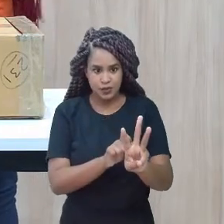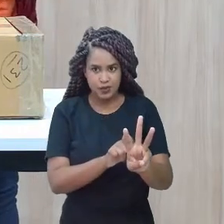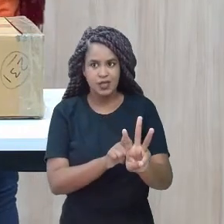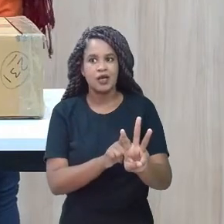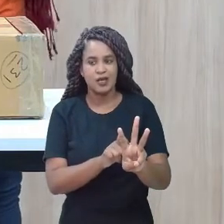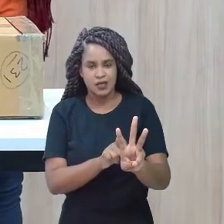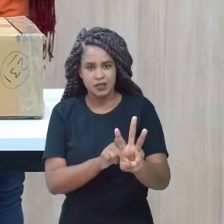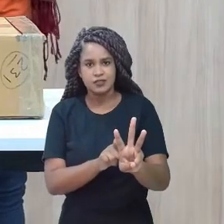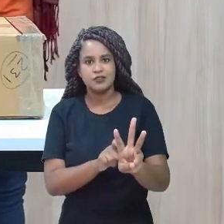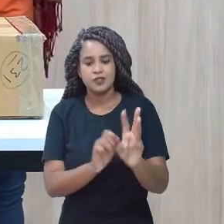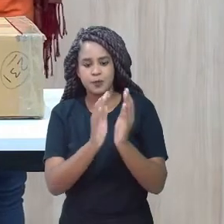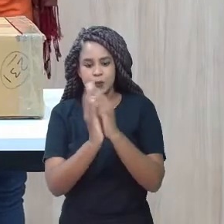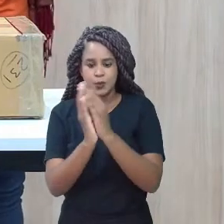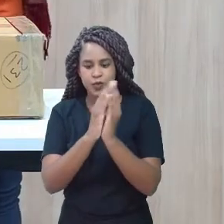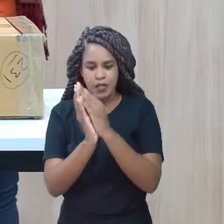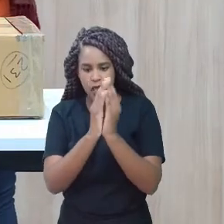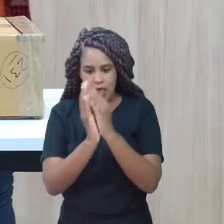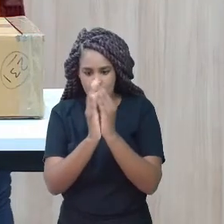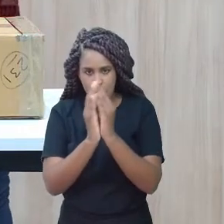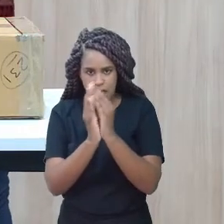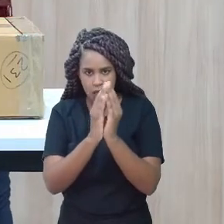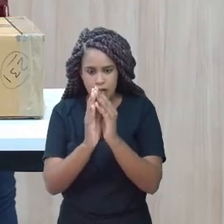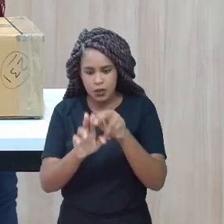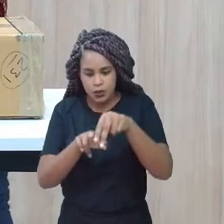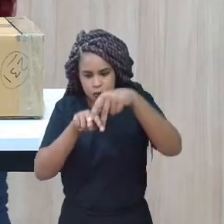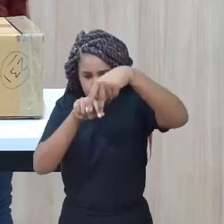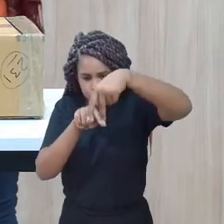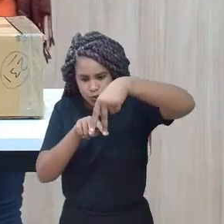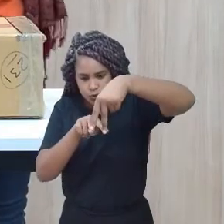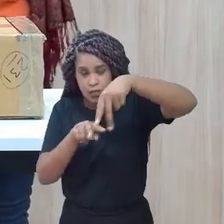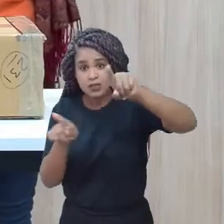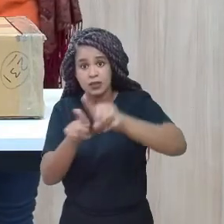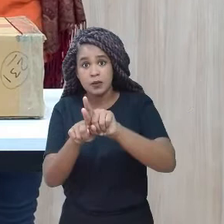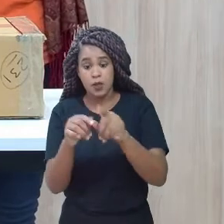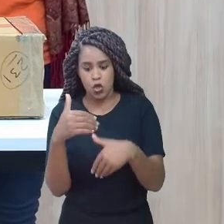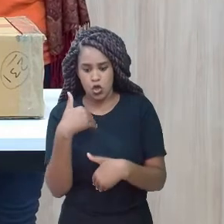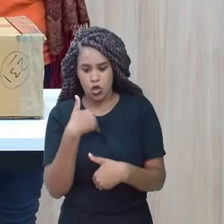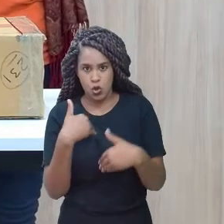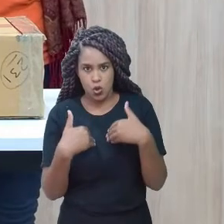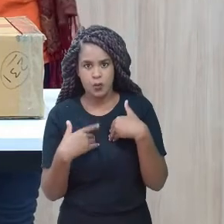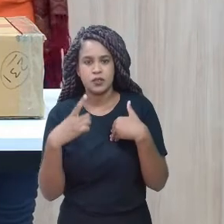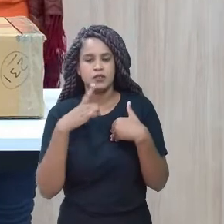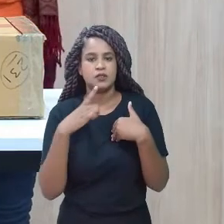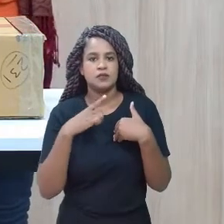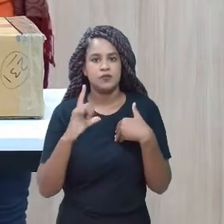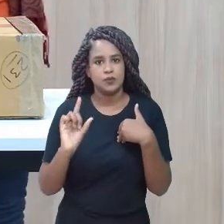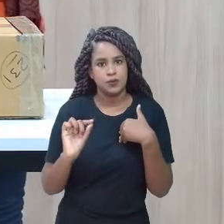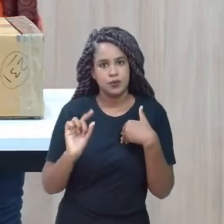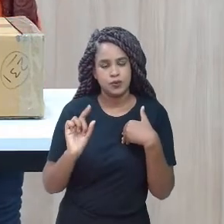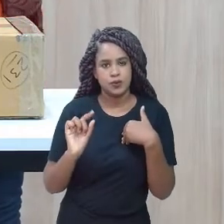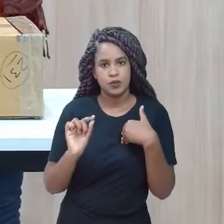vazadinhos, né, os bonequinhos, com um pouco também do corpo. Teve